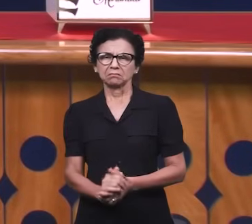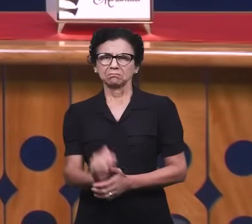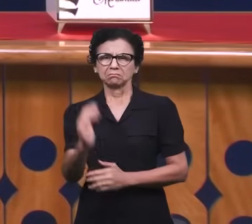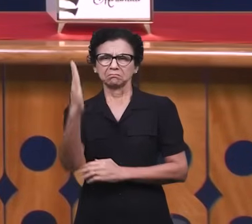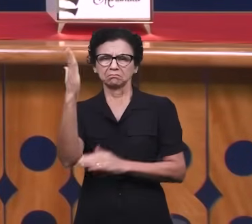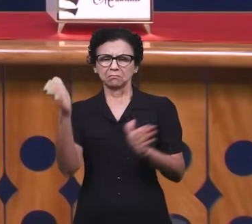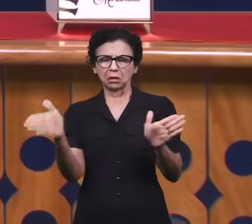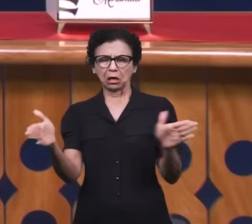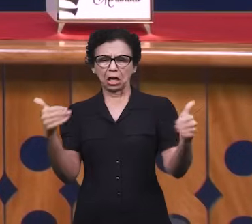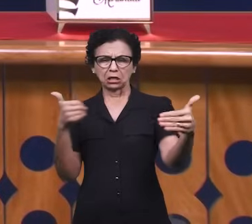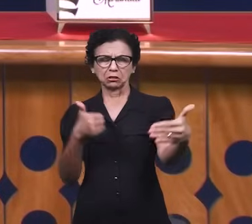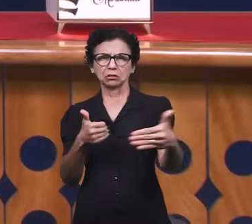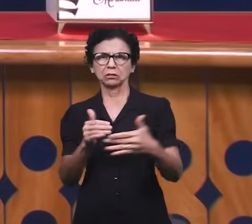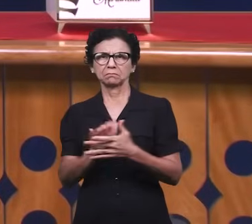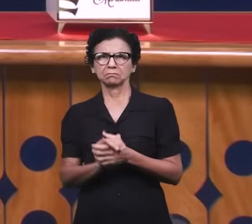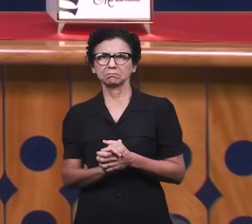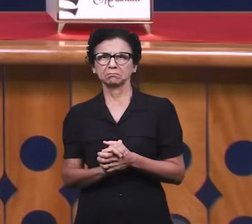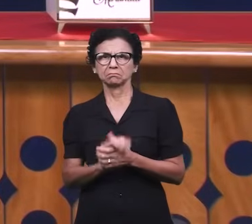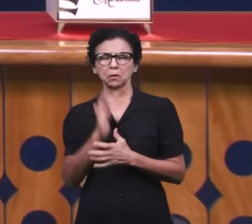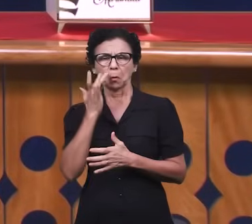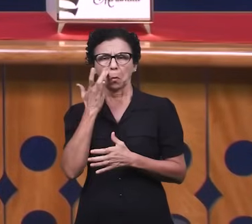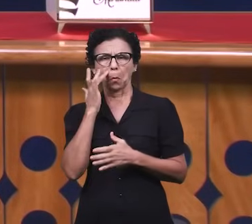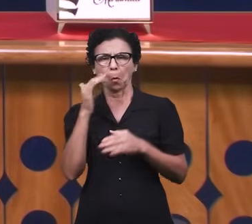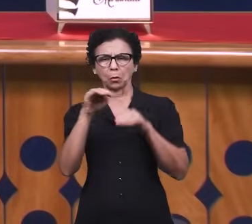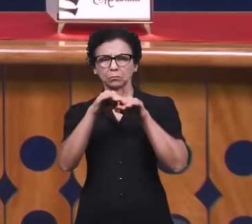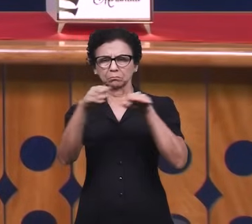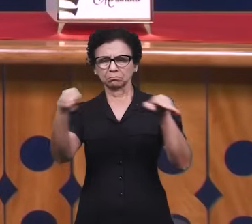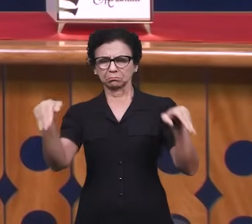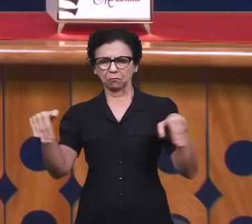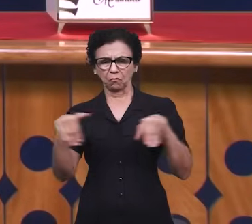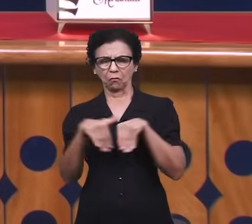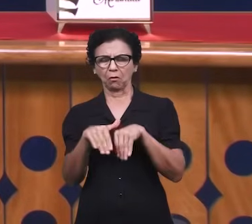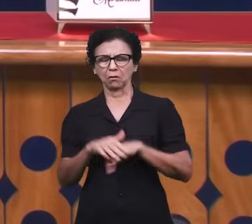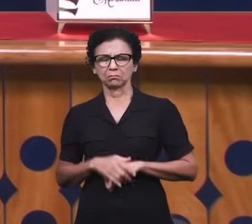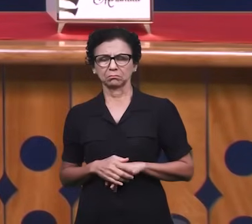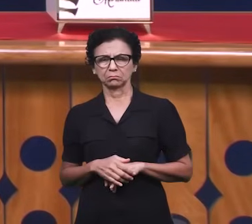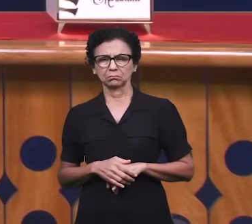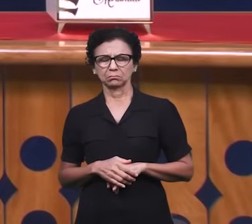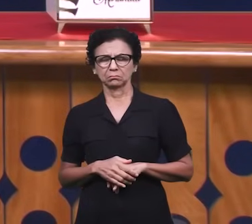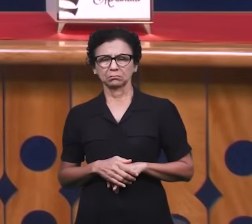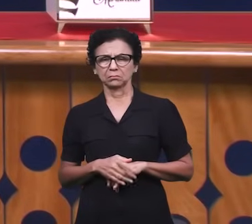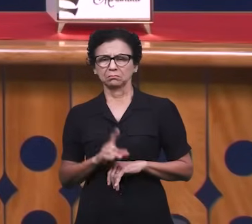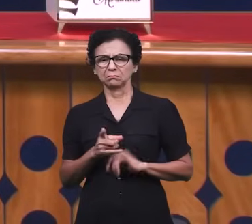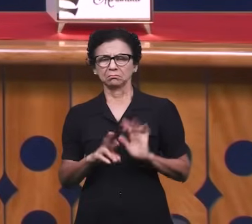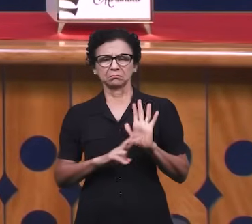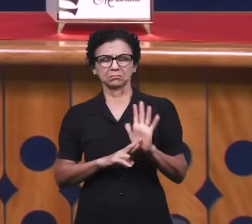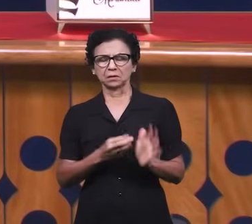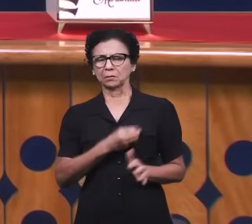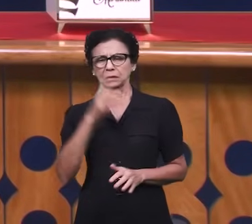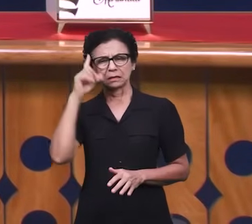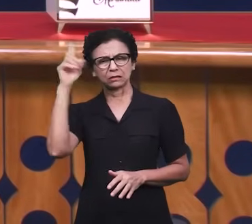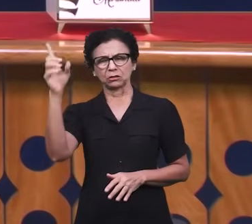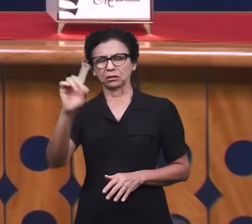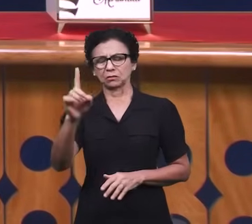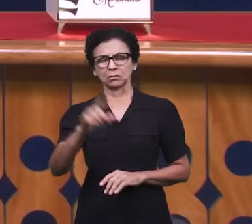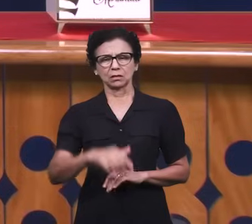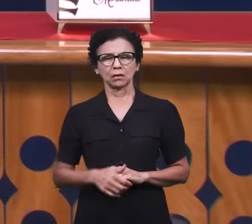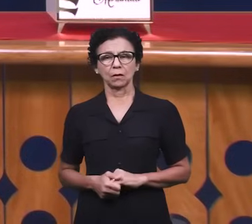ouro, mas a presença de Deus não estava. Mas quando Davi mandou buscar,